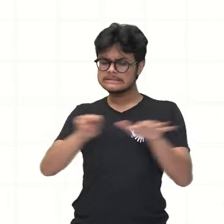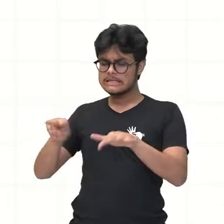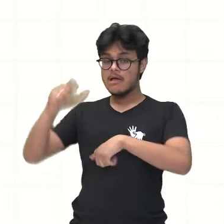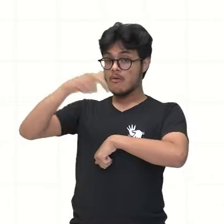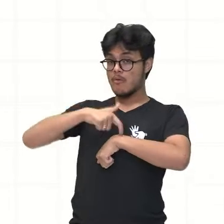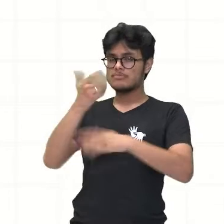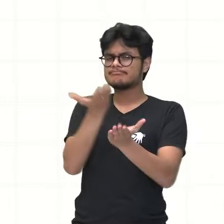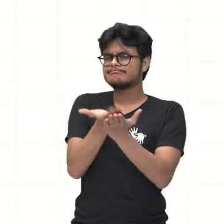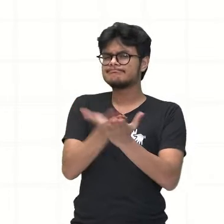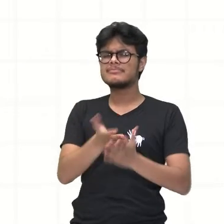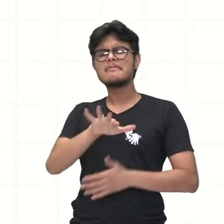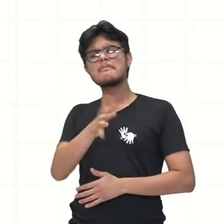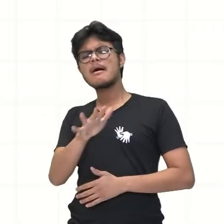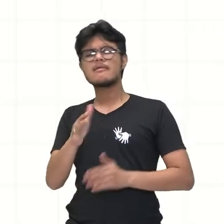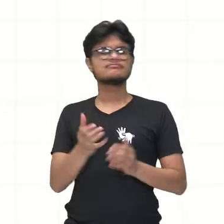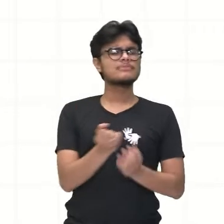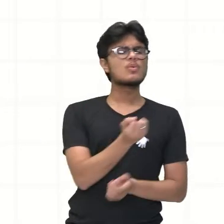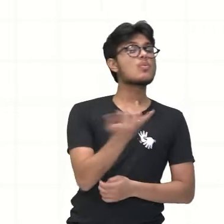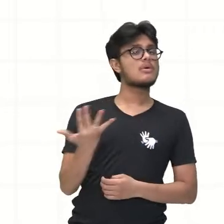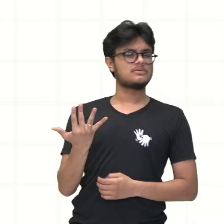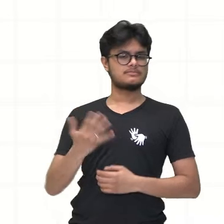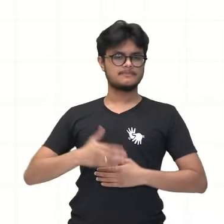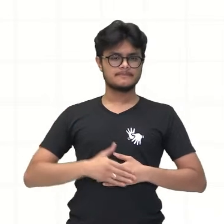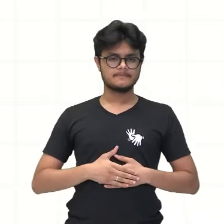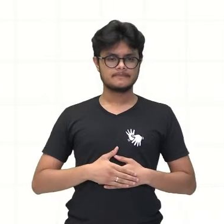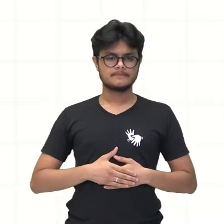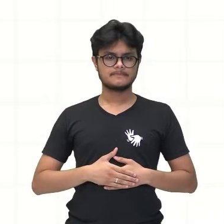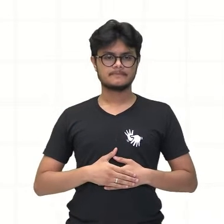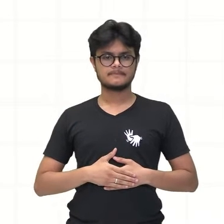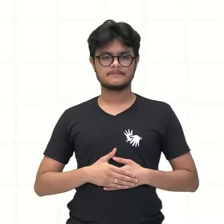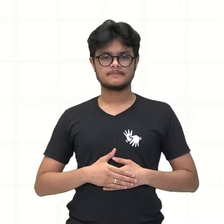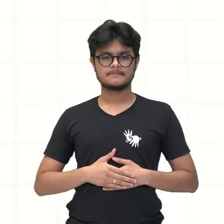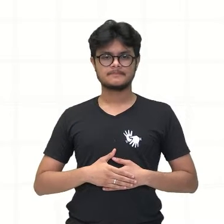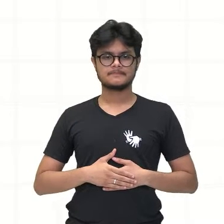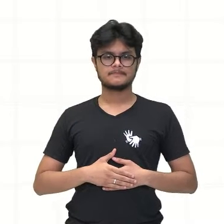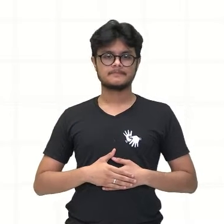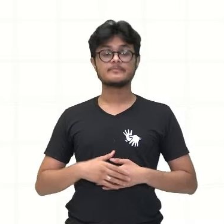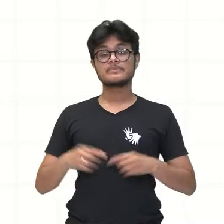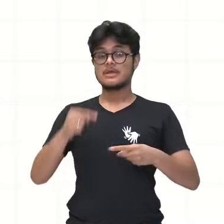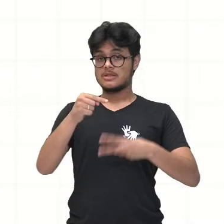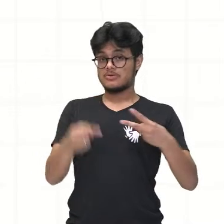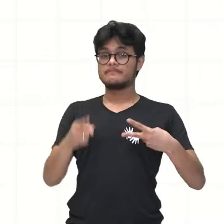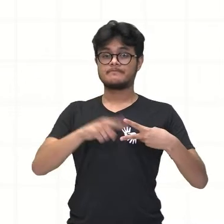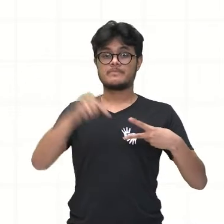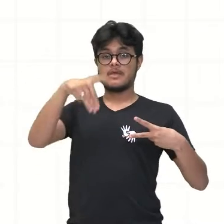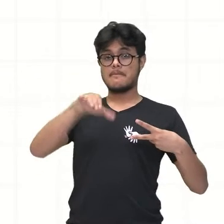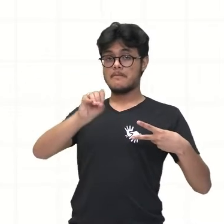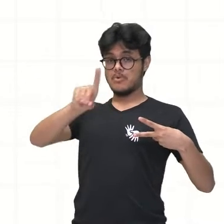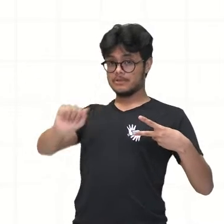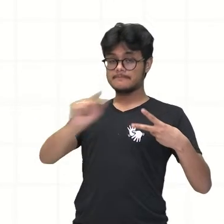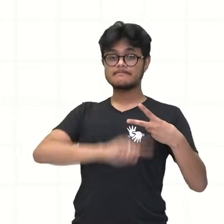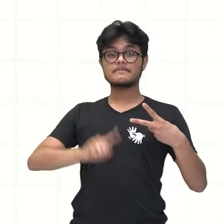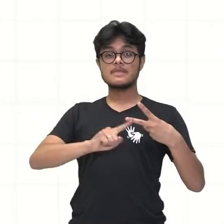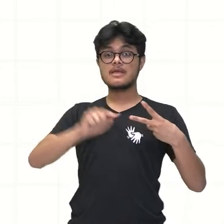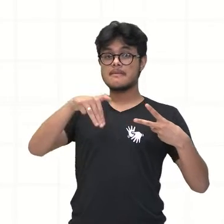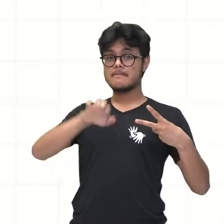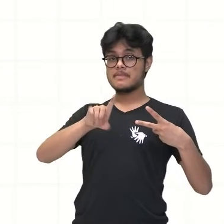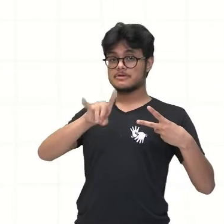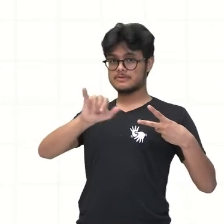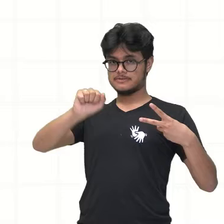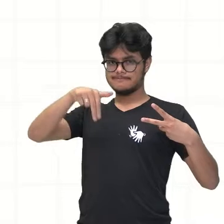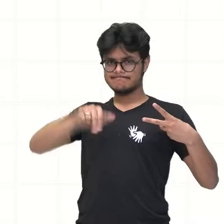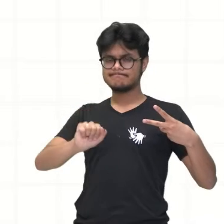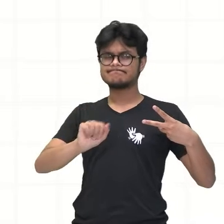horas semanais estudadas, a moda e a mediana. Bem, então agora a gente